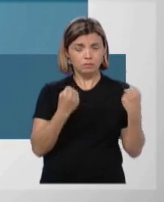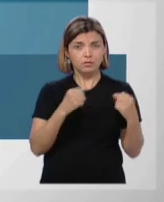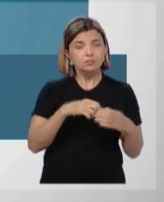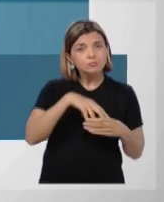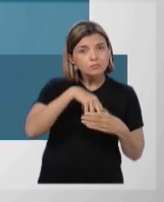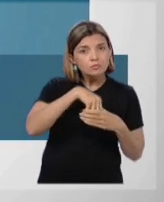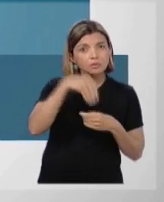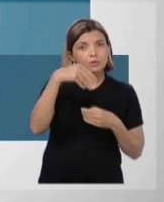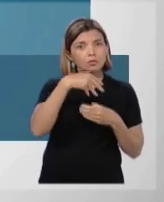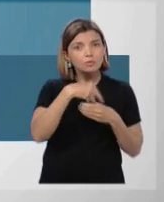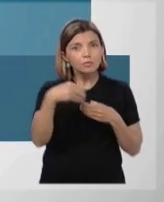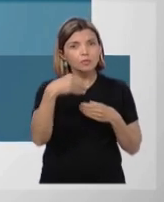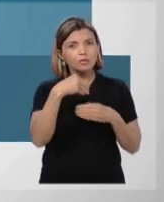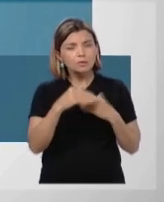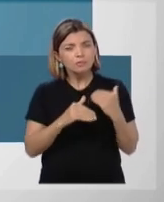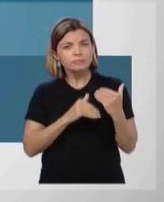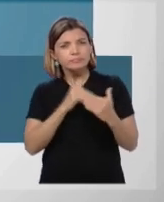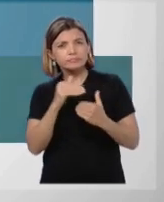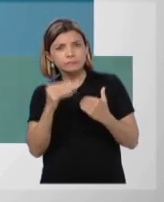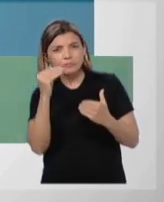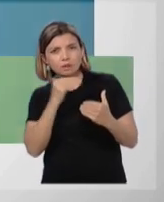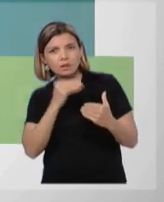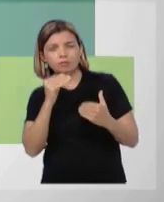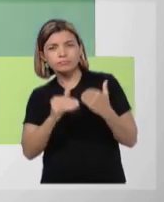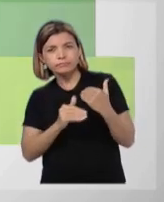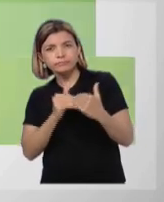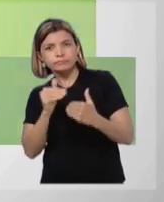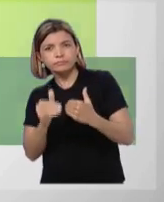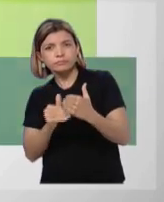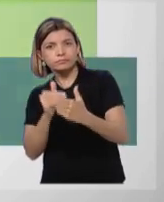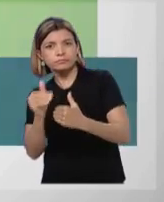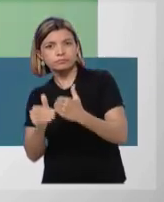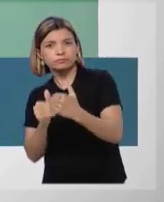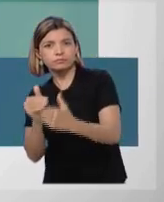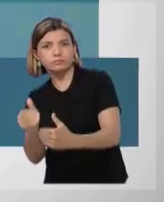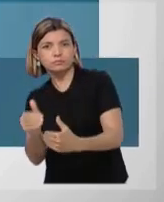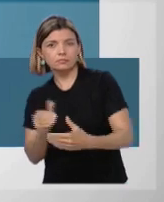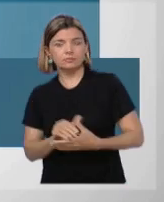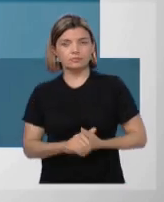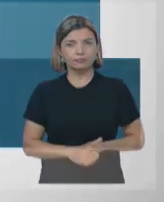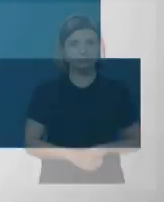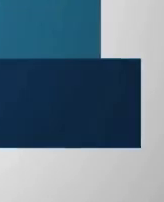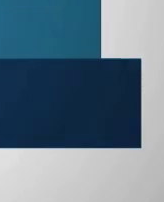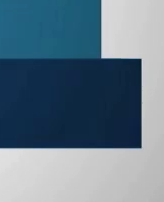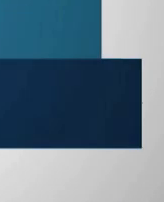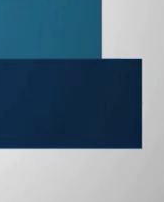abaixo. Isso acontece por causa da perda de energia no processo.